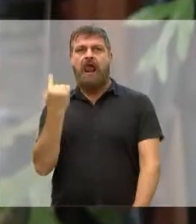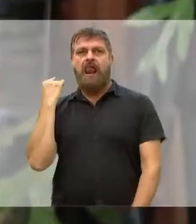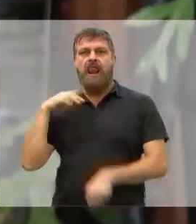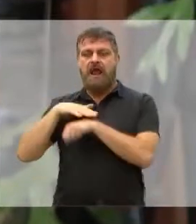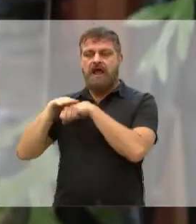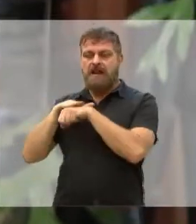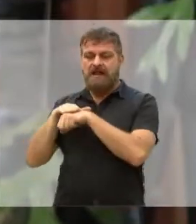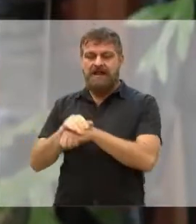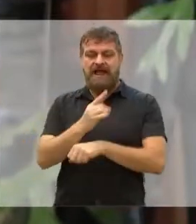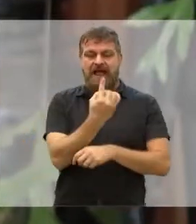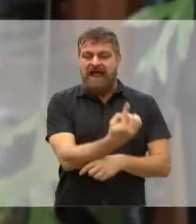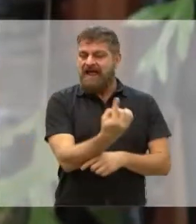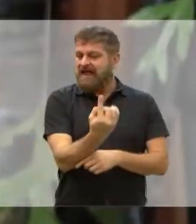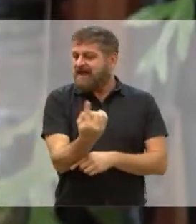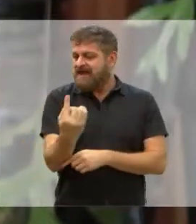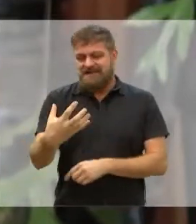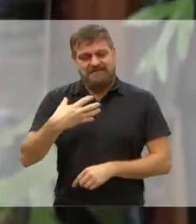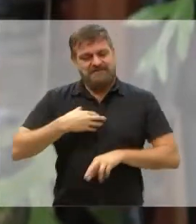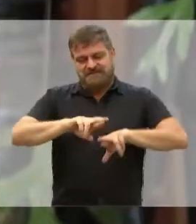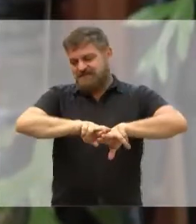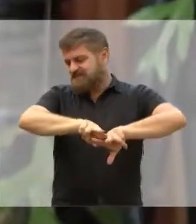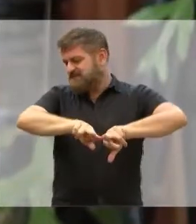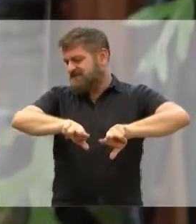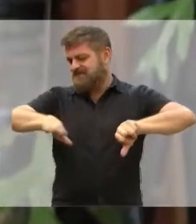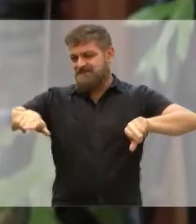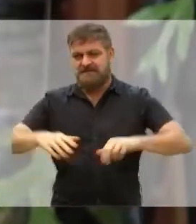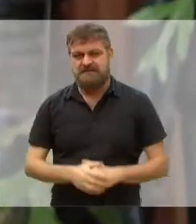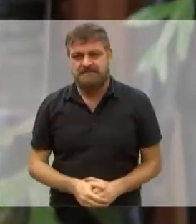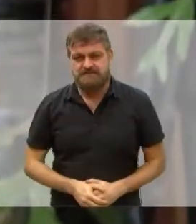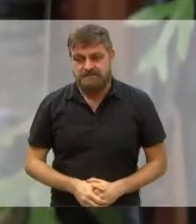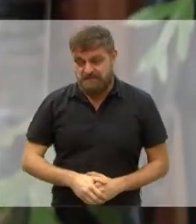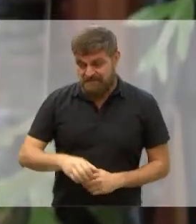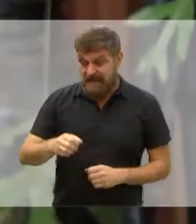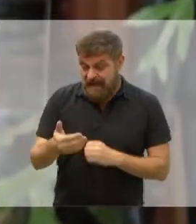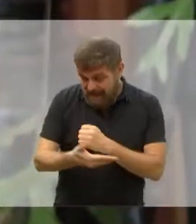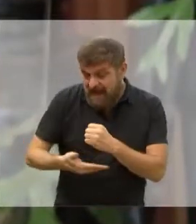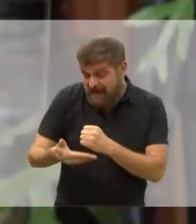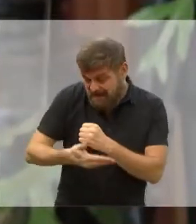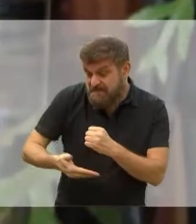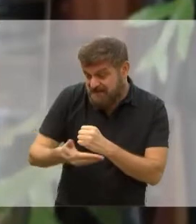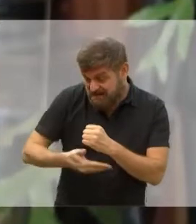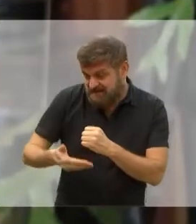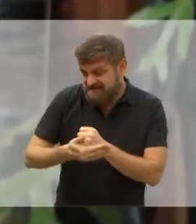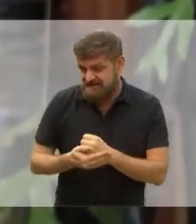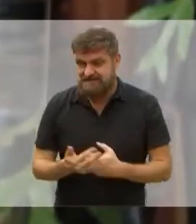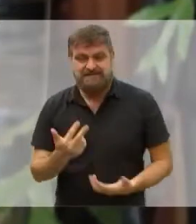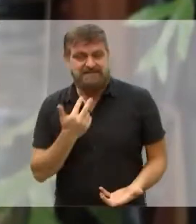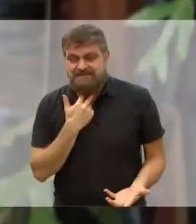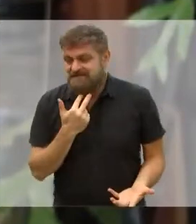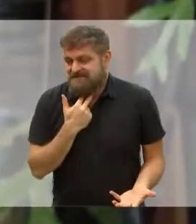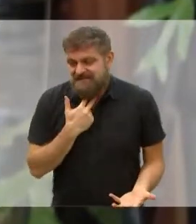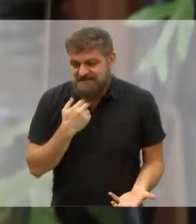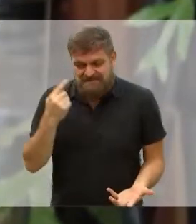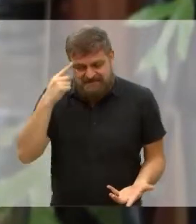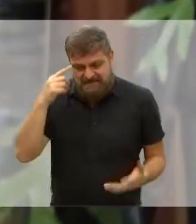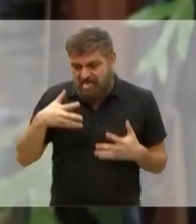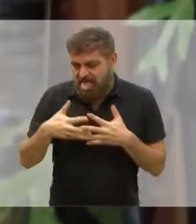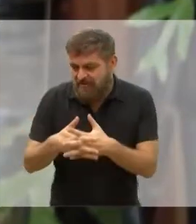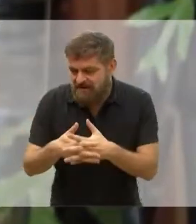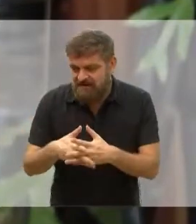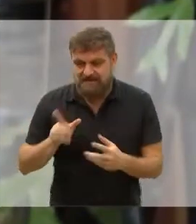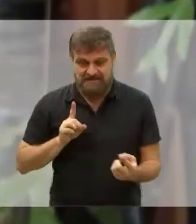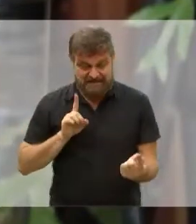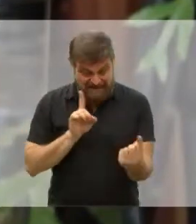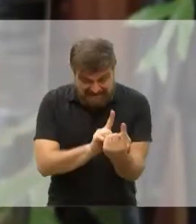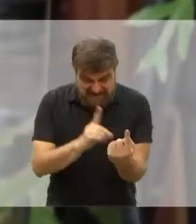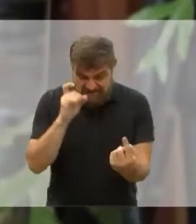conversa. Cada um é cada um. Exato. Se você toma isso como base, não existe atendimento